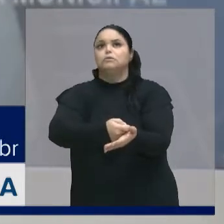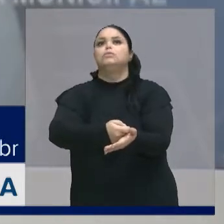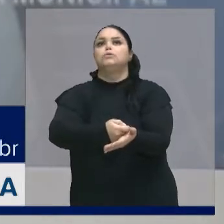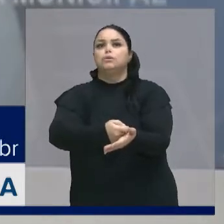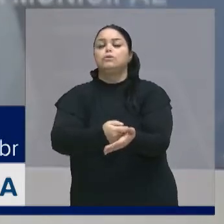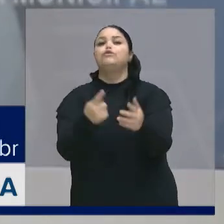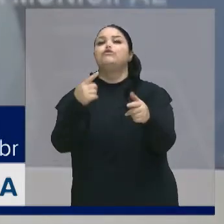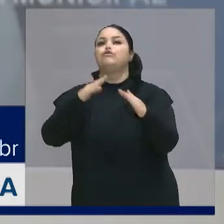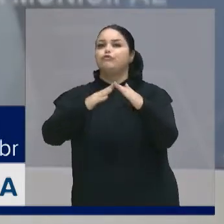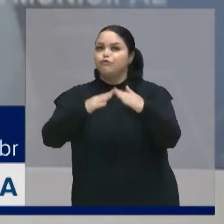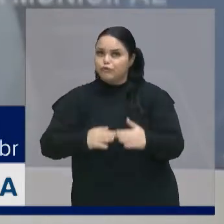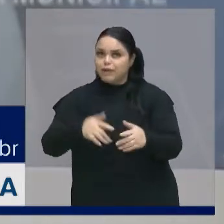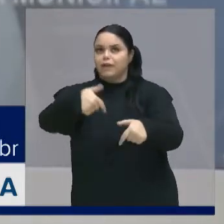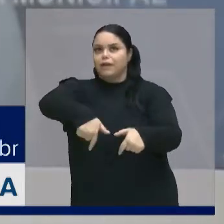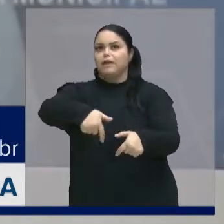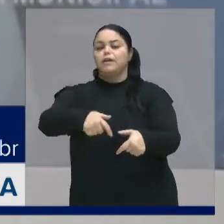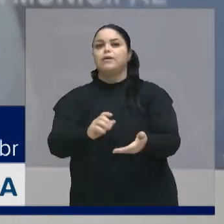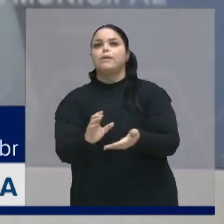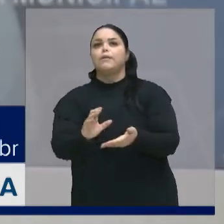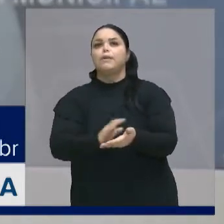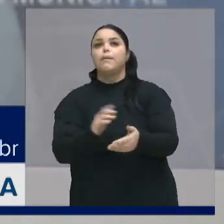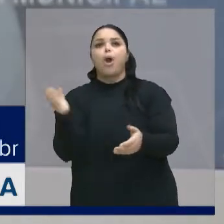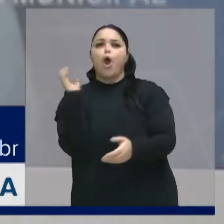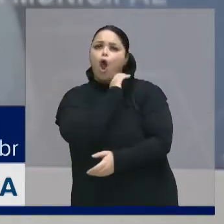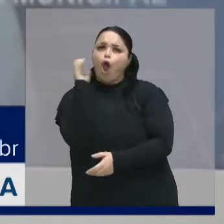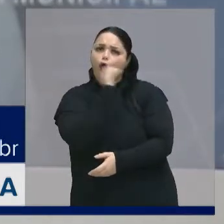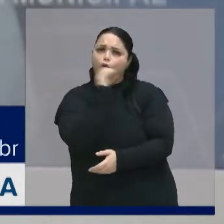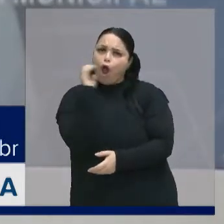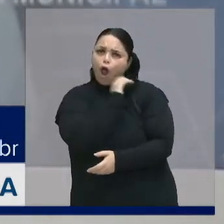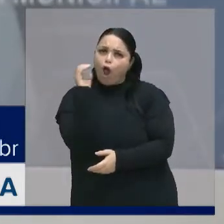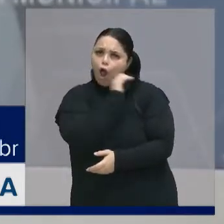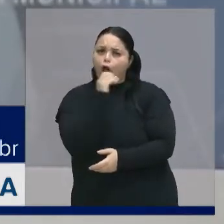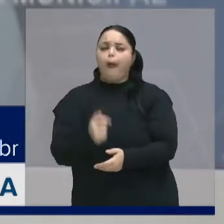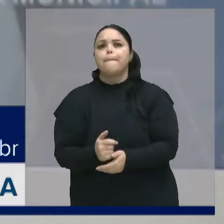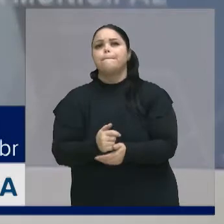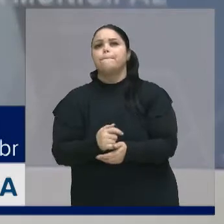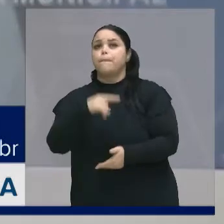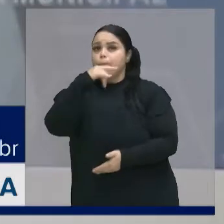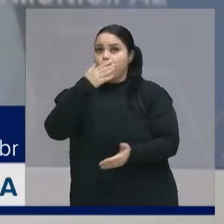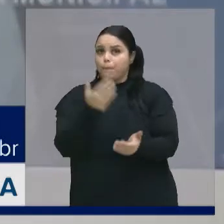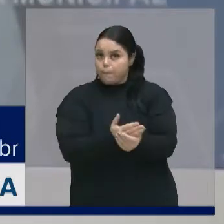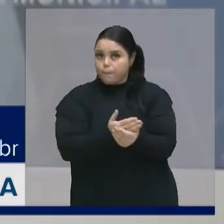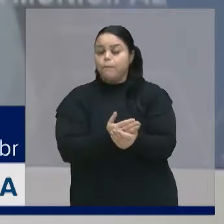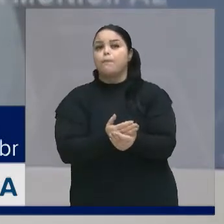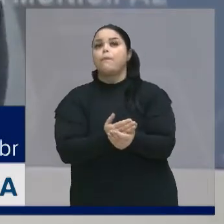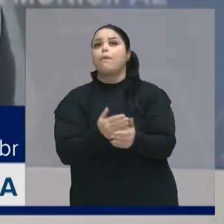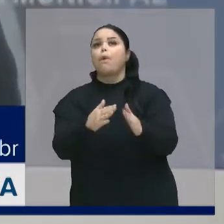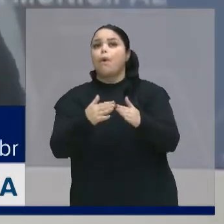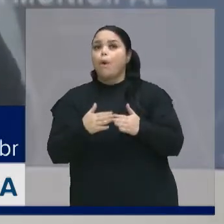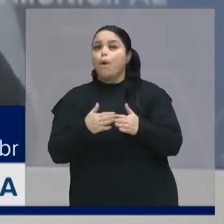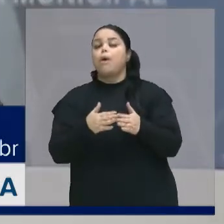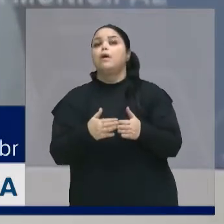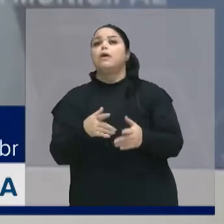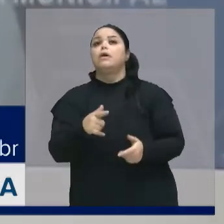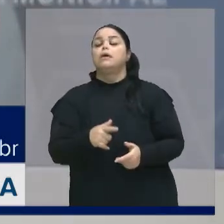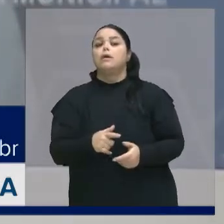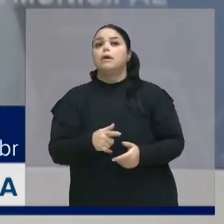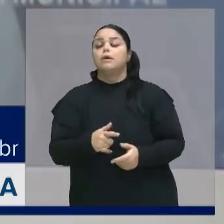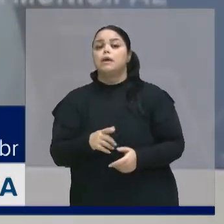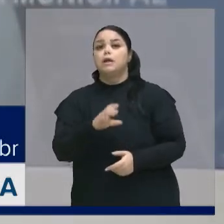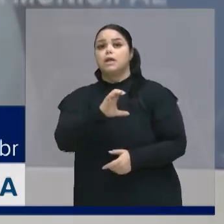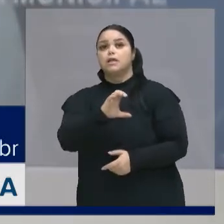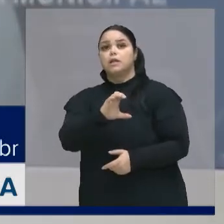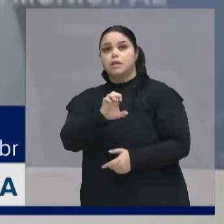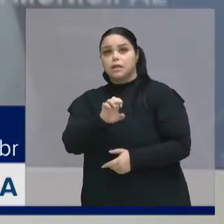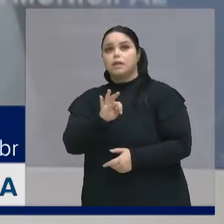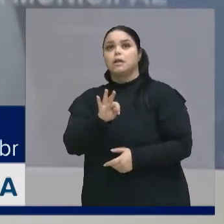no município, e vai ser muito mais rápido o processo de licenciamento, uma vez que a CETESB,